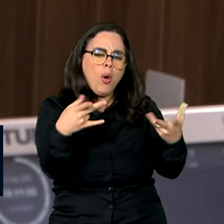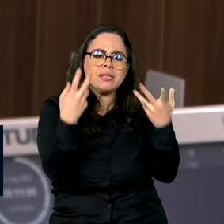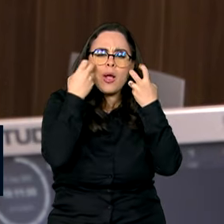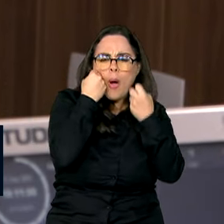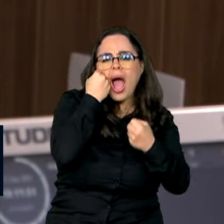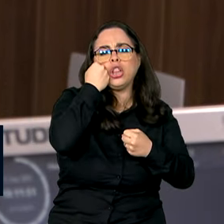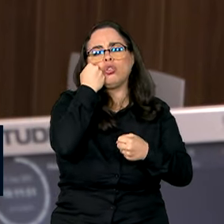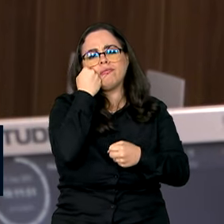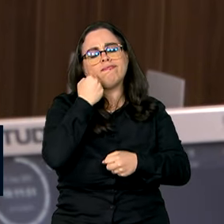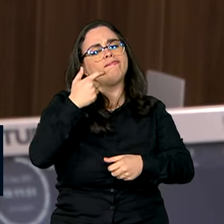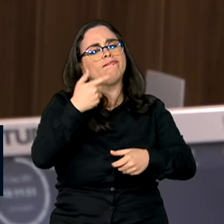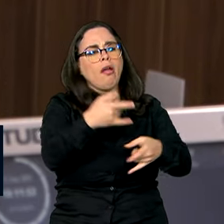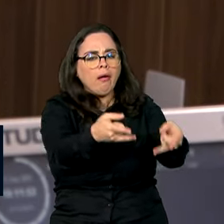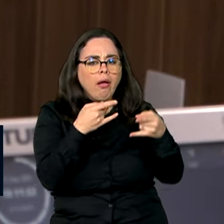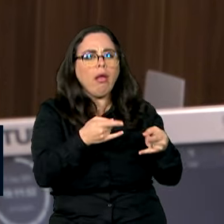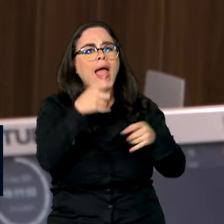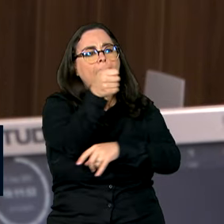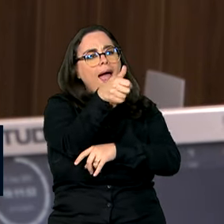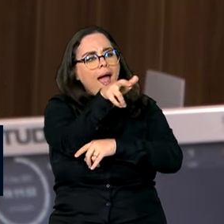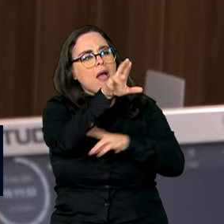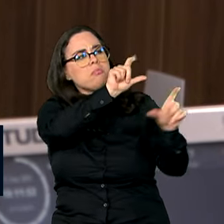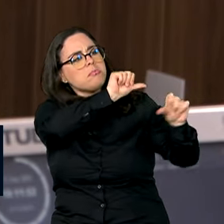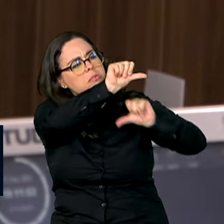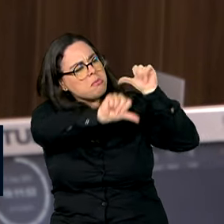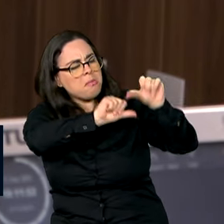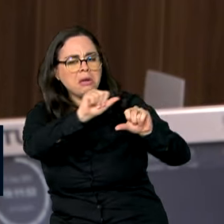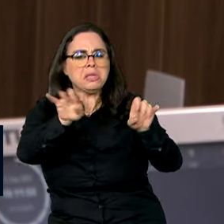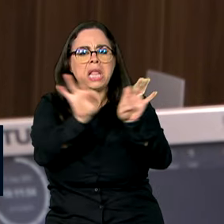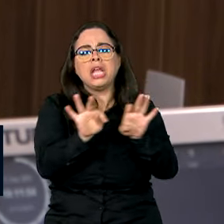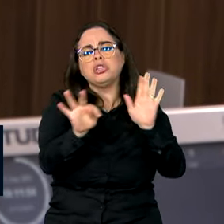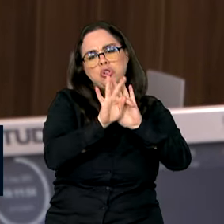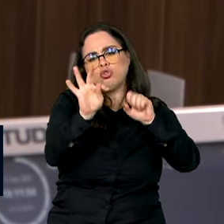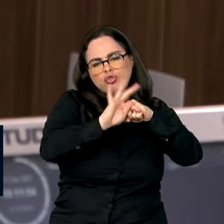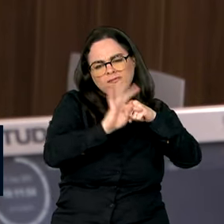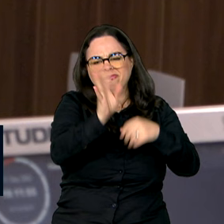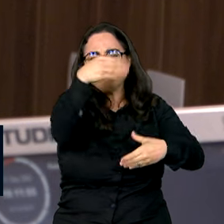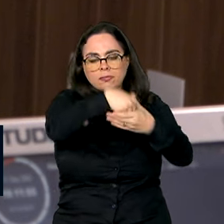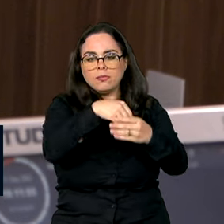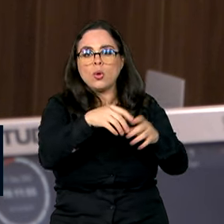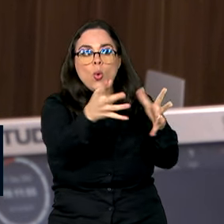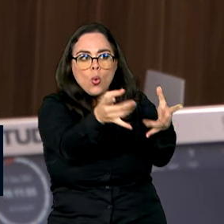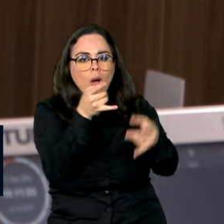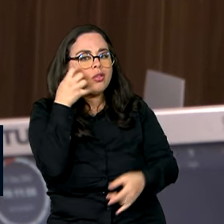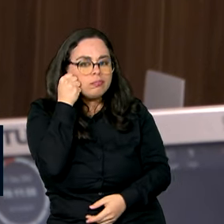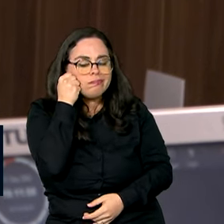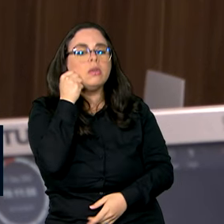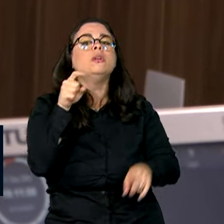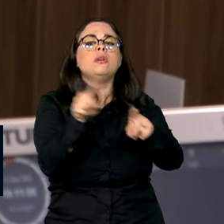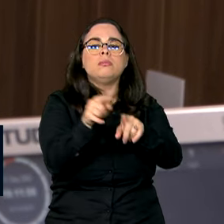de troca de ar-condicionado, de melhoria de uma forma mais geral. Fora